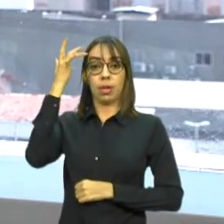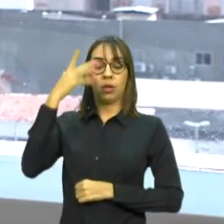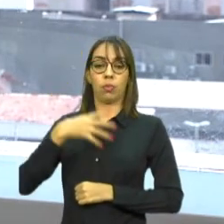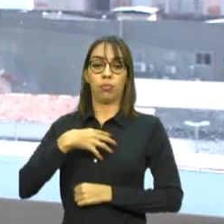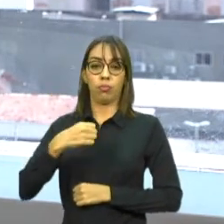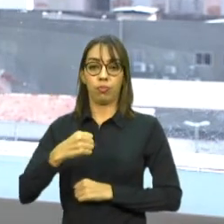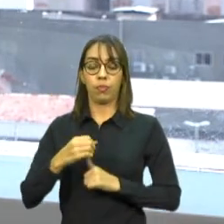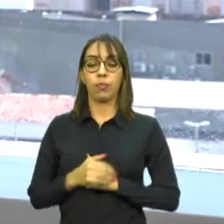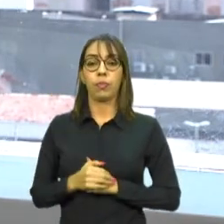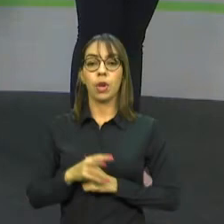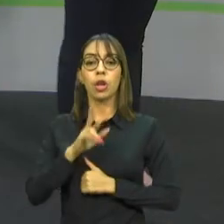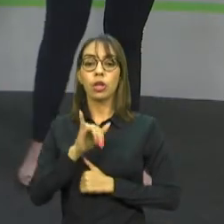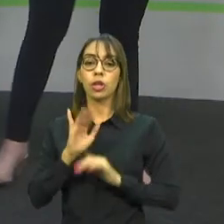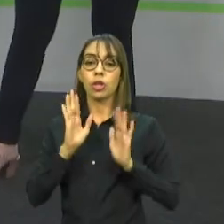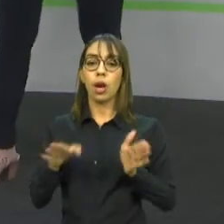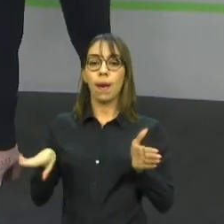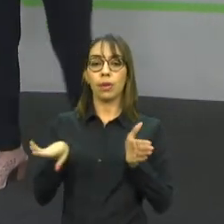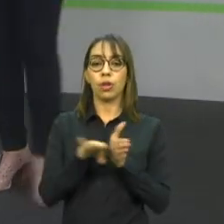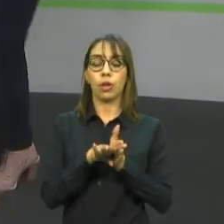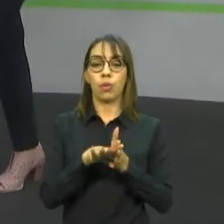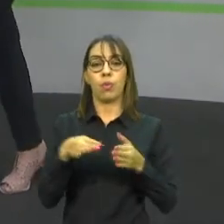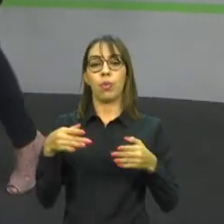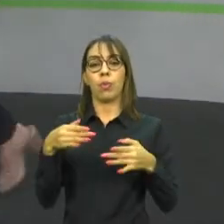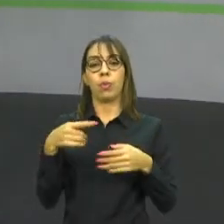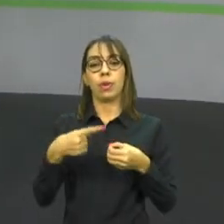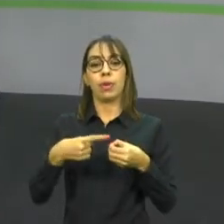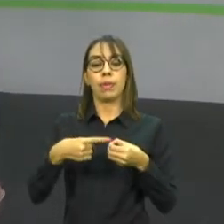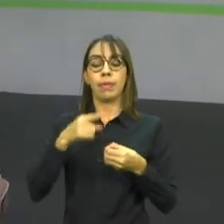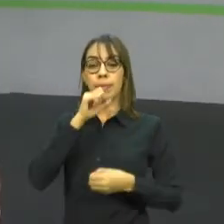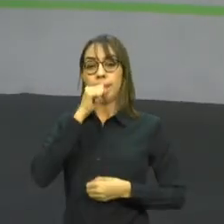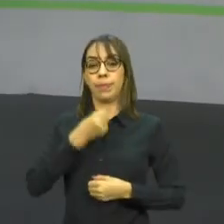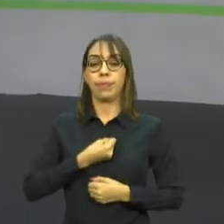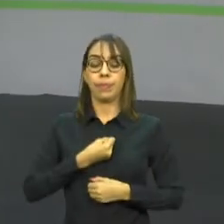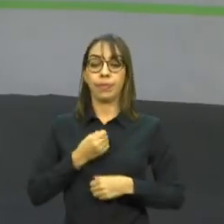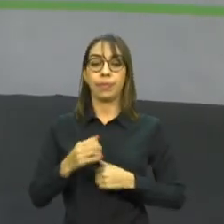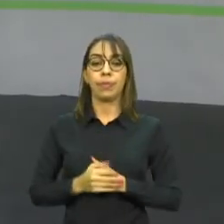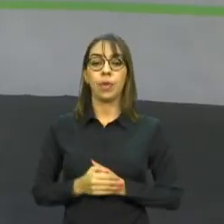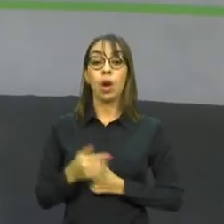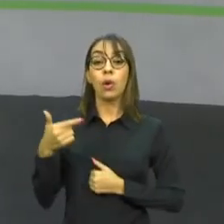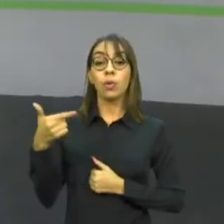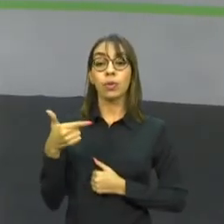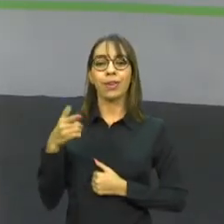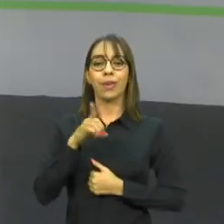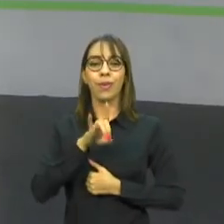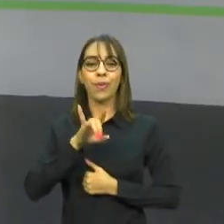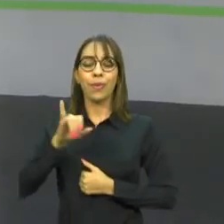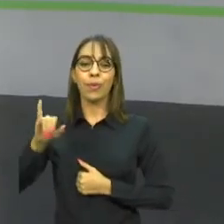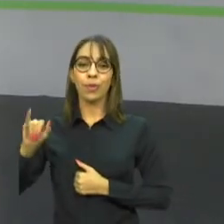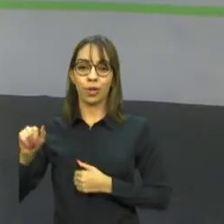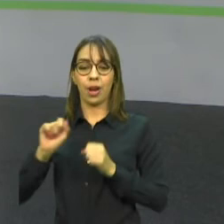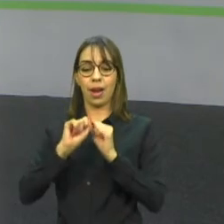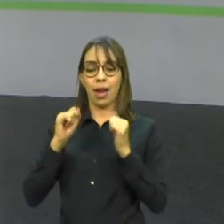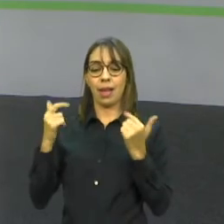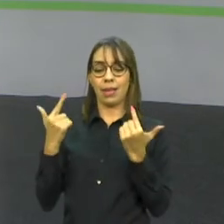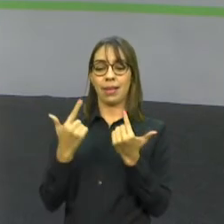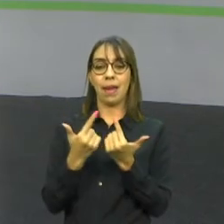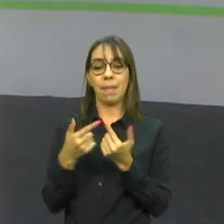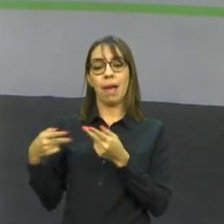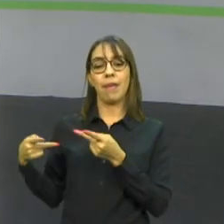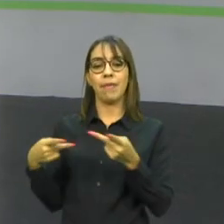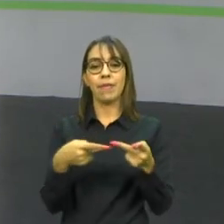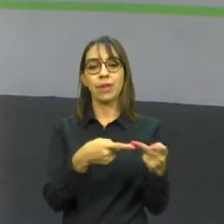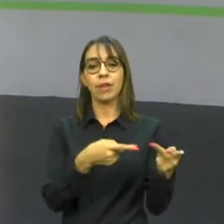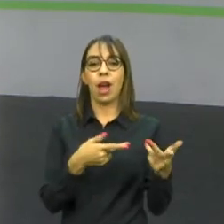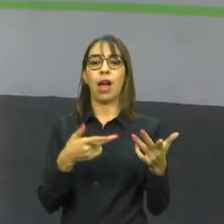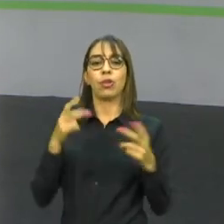município de Maracanaú. E o segundo dia de serviços e apresentações culturais em Itapipoca é a